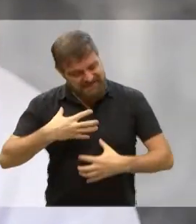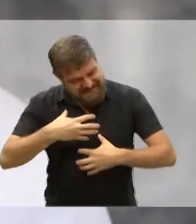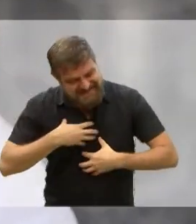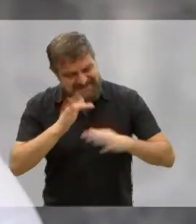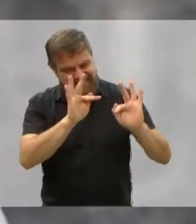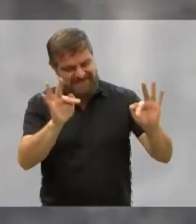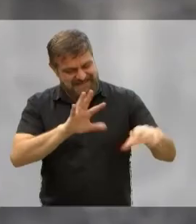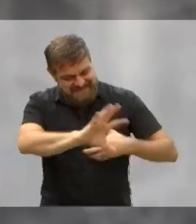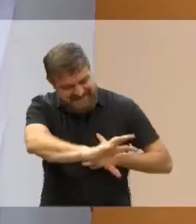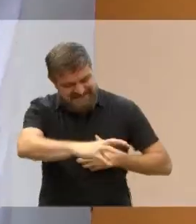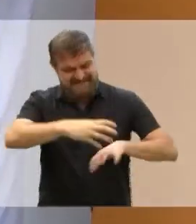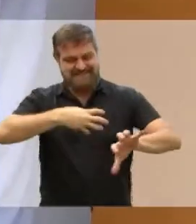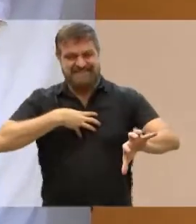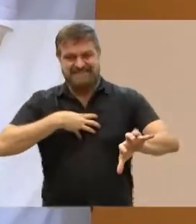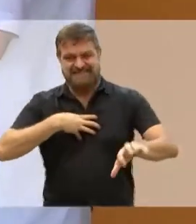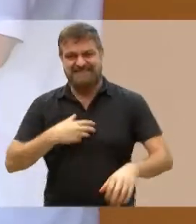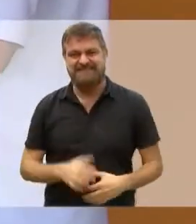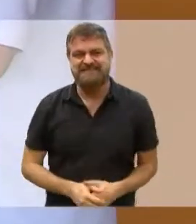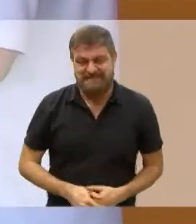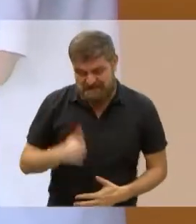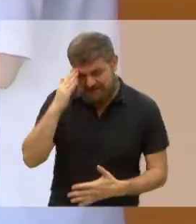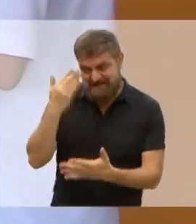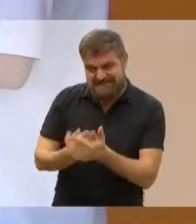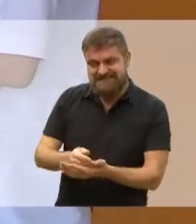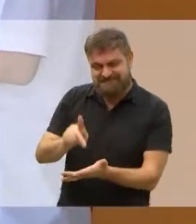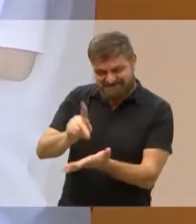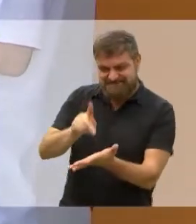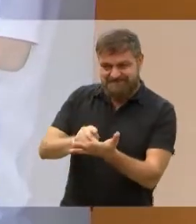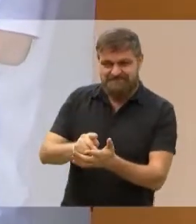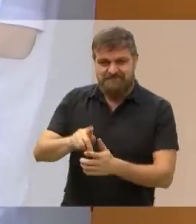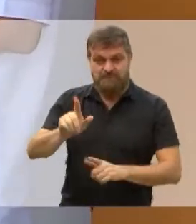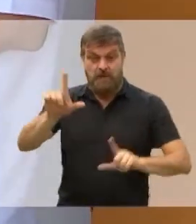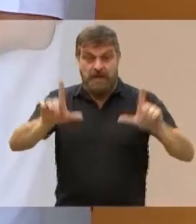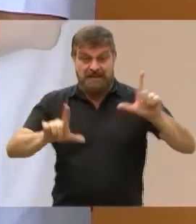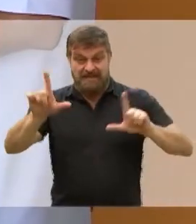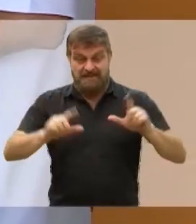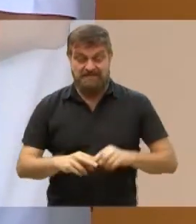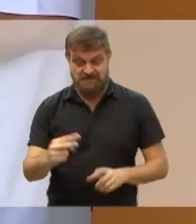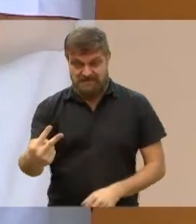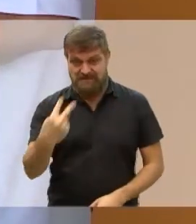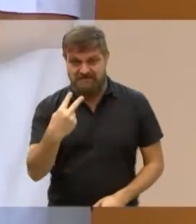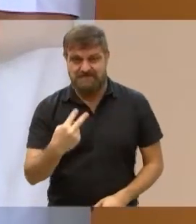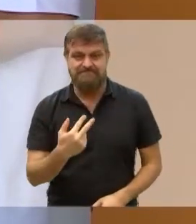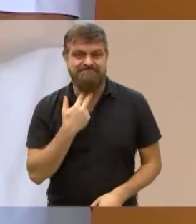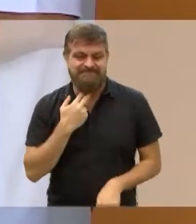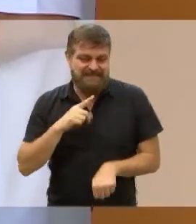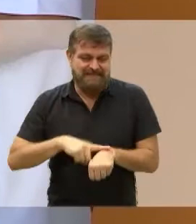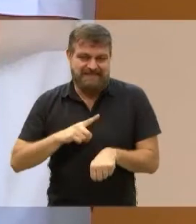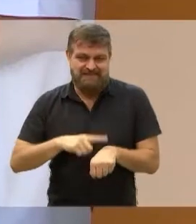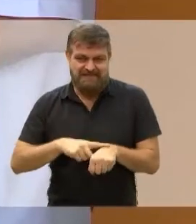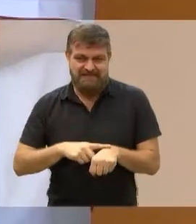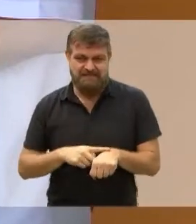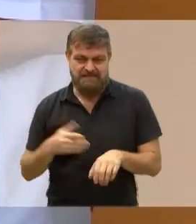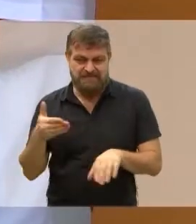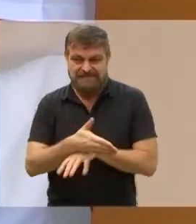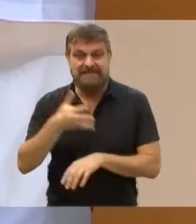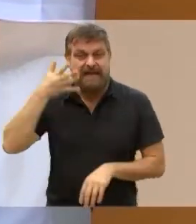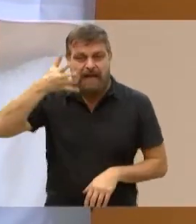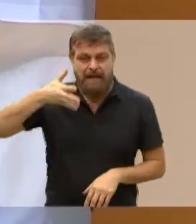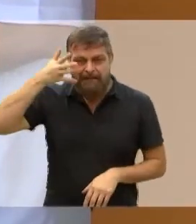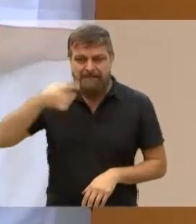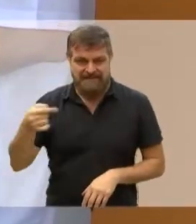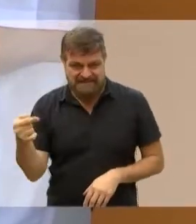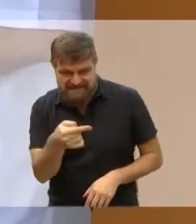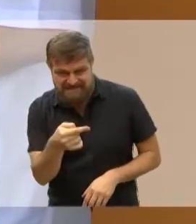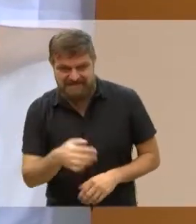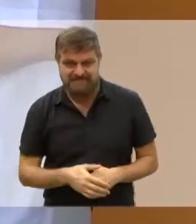fazem muito felizes. Eu tenho certeza disso. E olha, você que está assistindo hoje, não vai dar tempo, claro, de você participar da palestra do